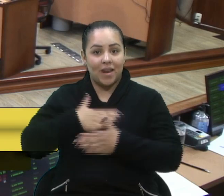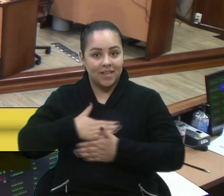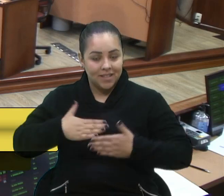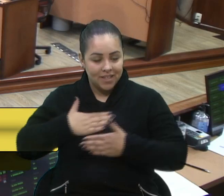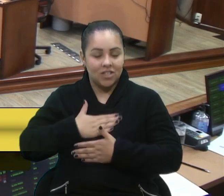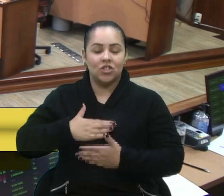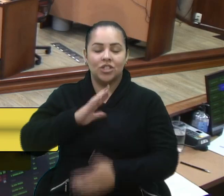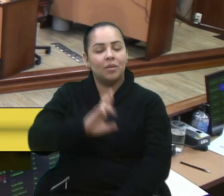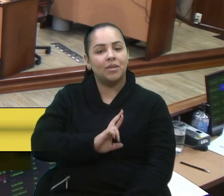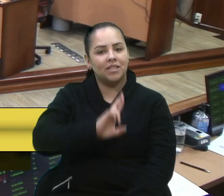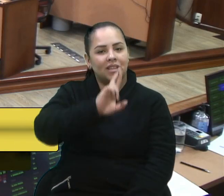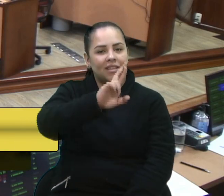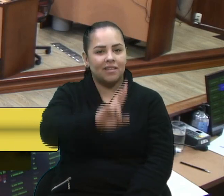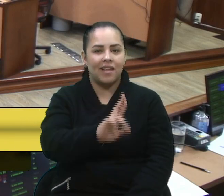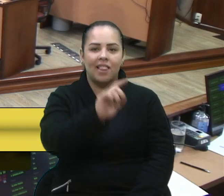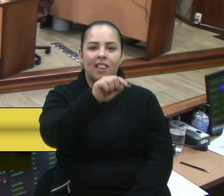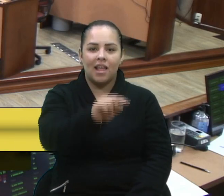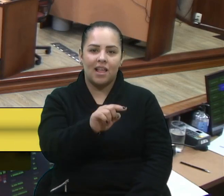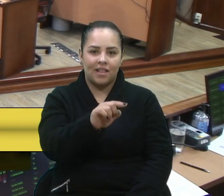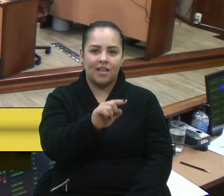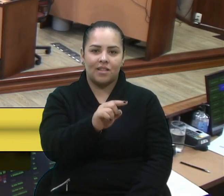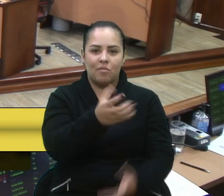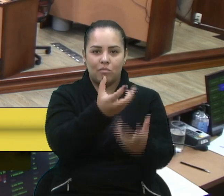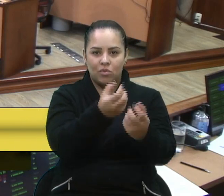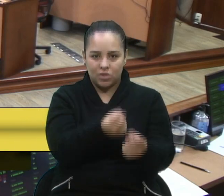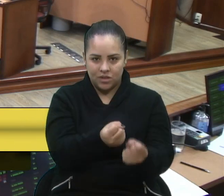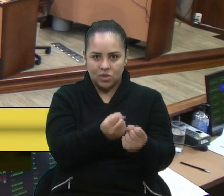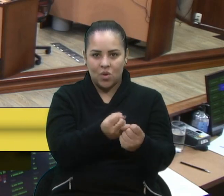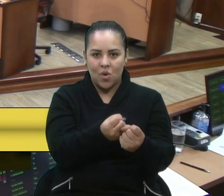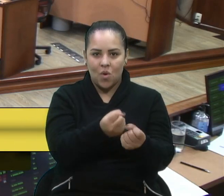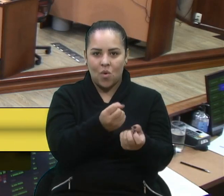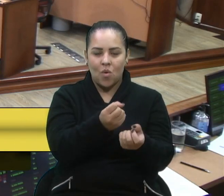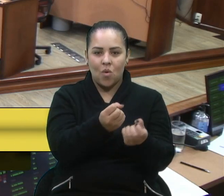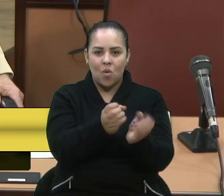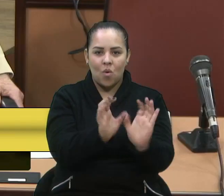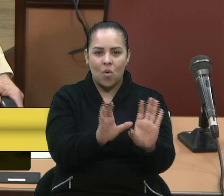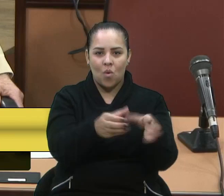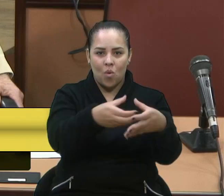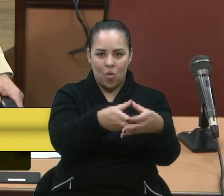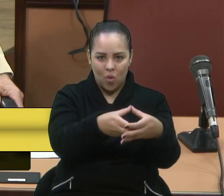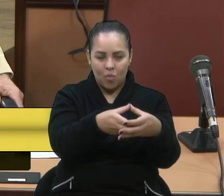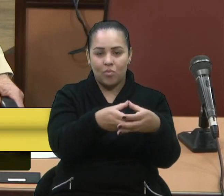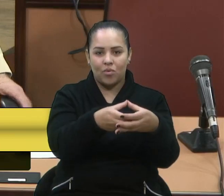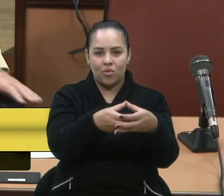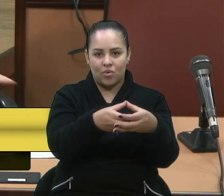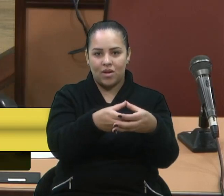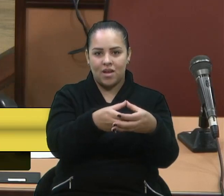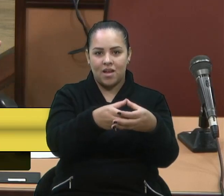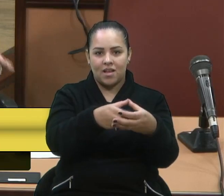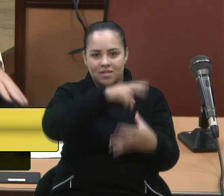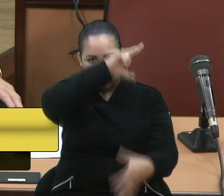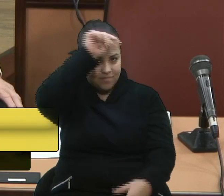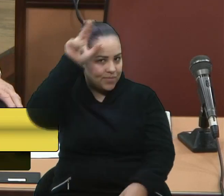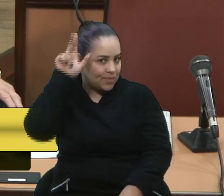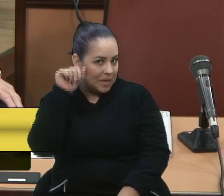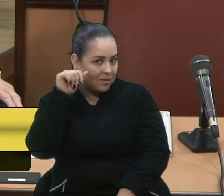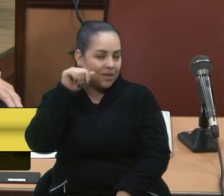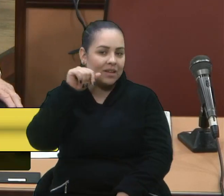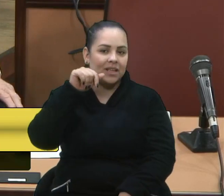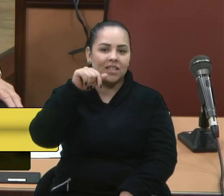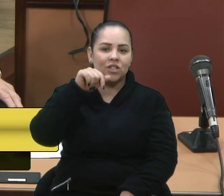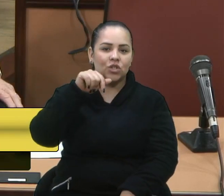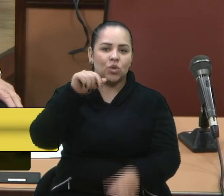casa na posse do Conselho Municipal de Turismo. E eu vejo o turismo como uma necessidade